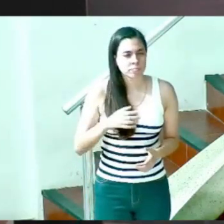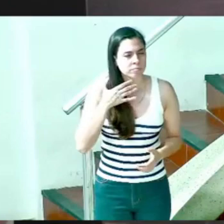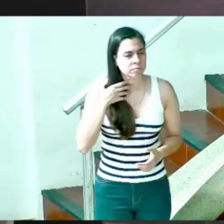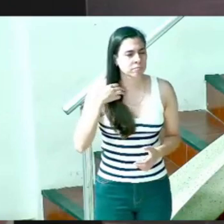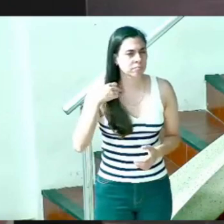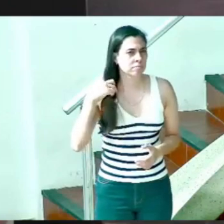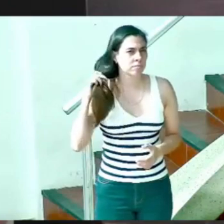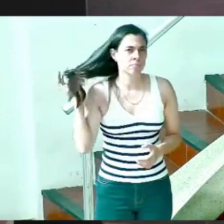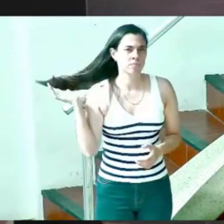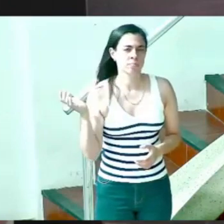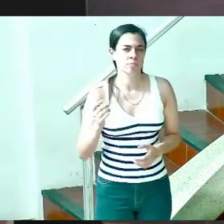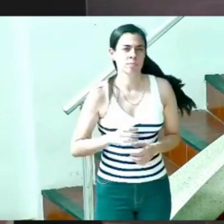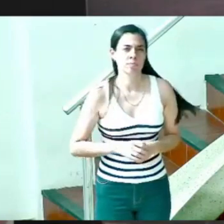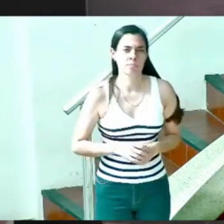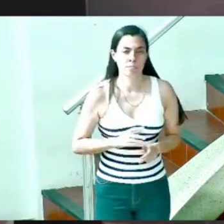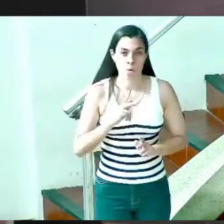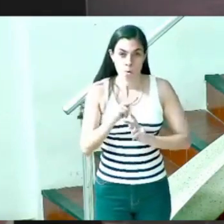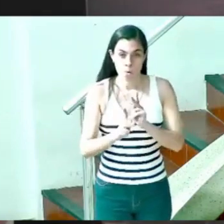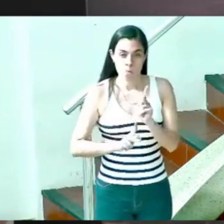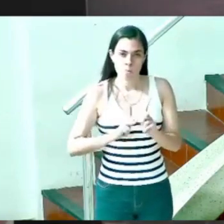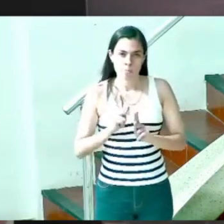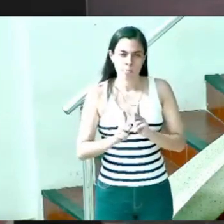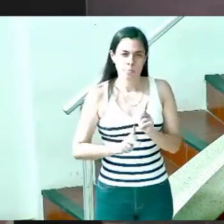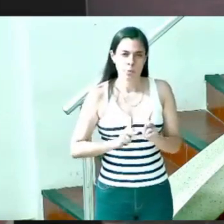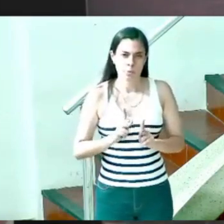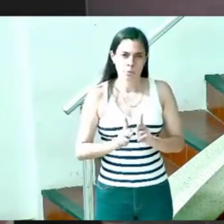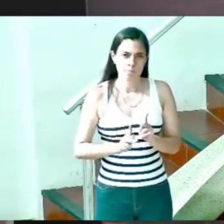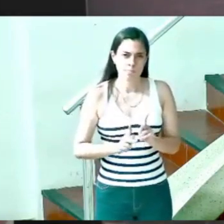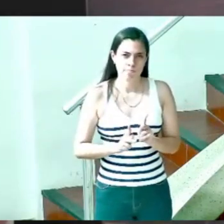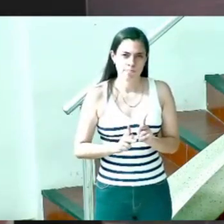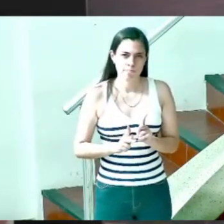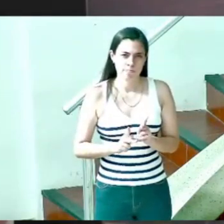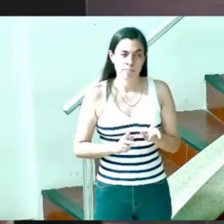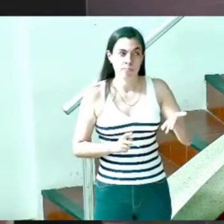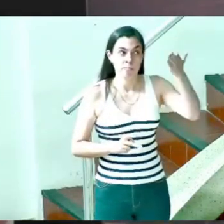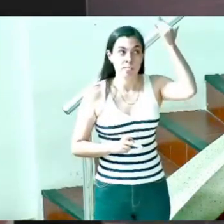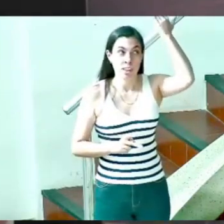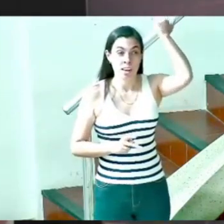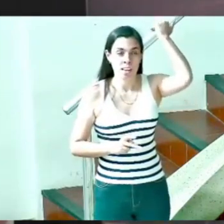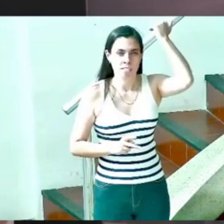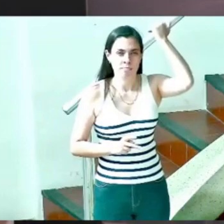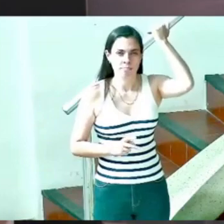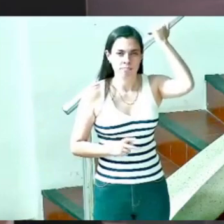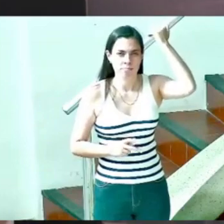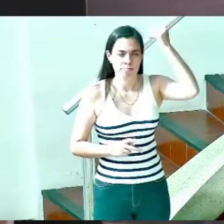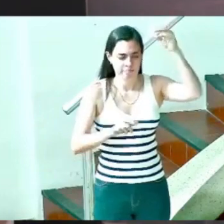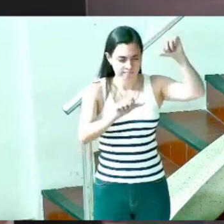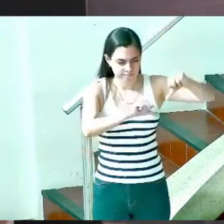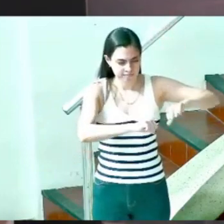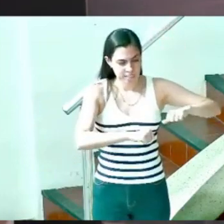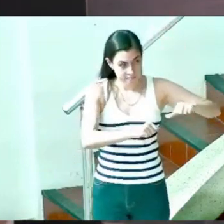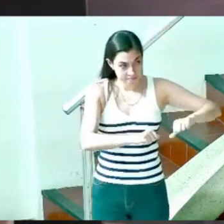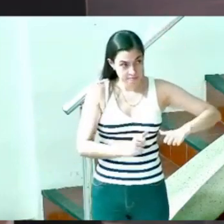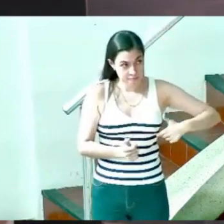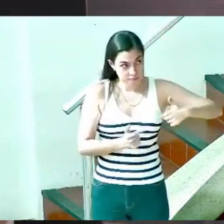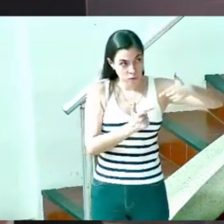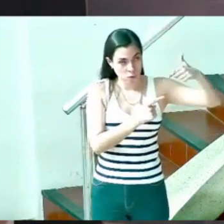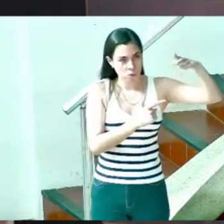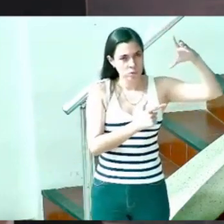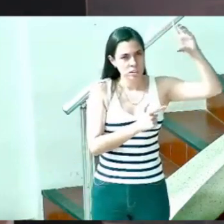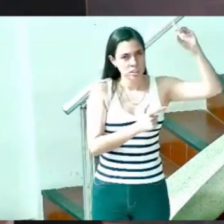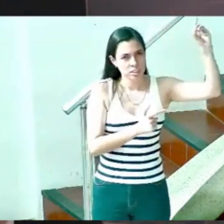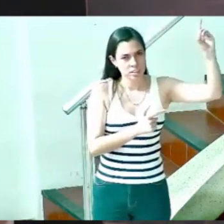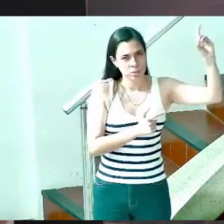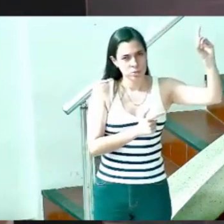que o povo caiu no deserto ao murmurarem e provocarem a Deus. E é por isso que eles caíram no deserto e não entraram